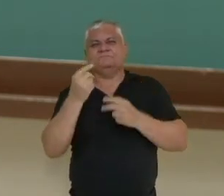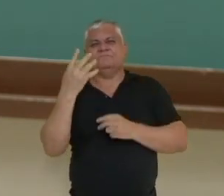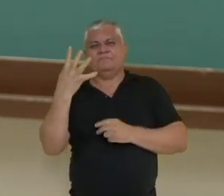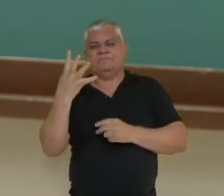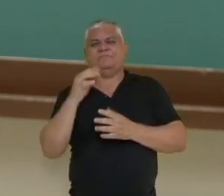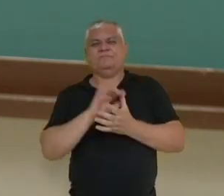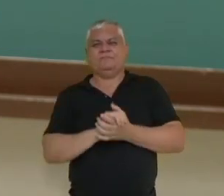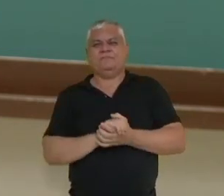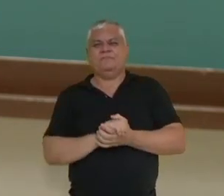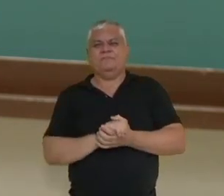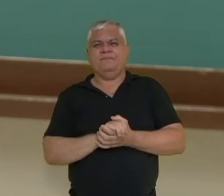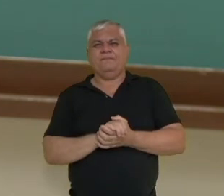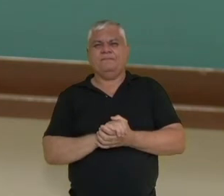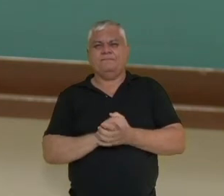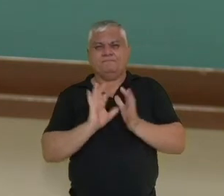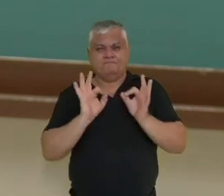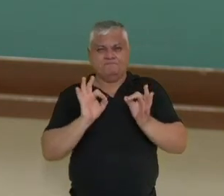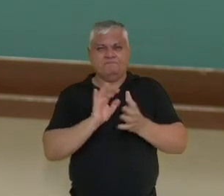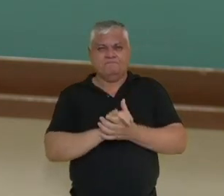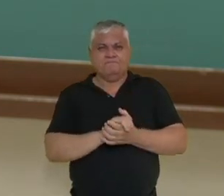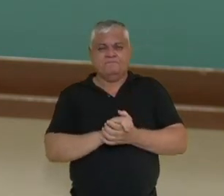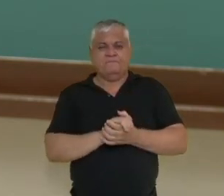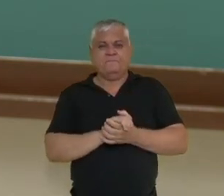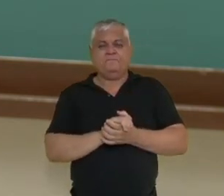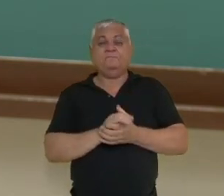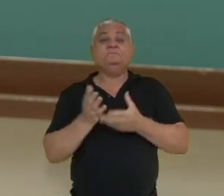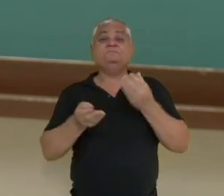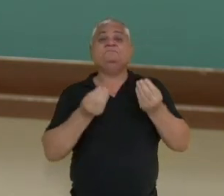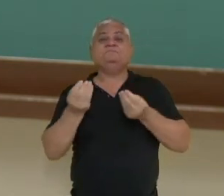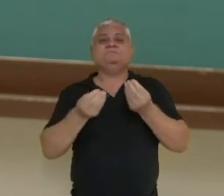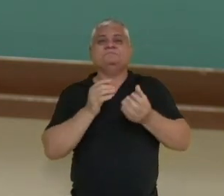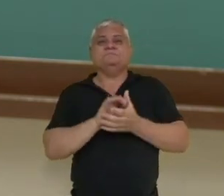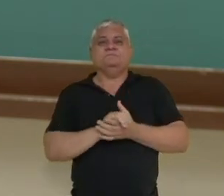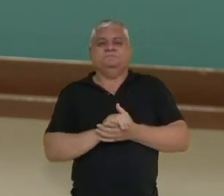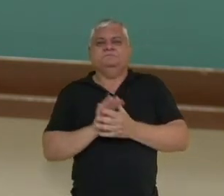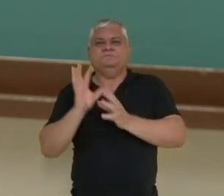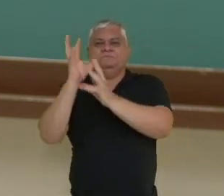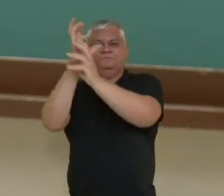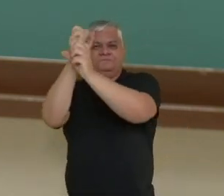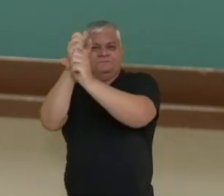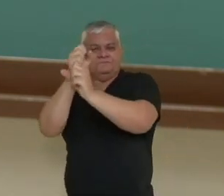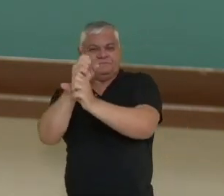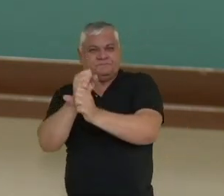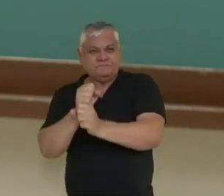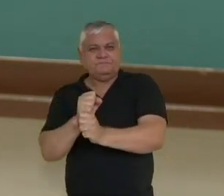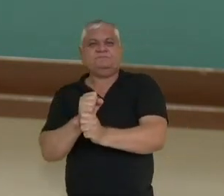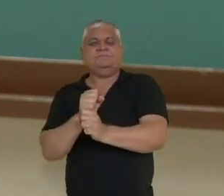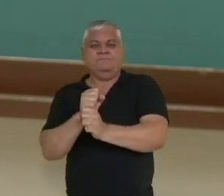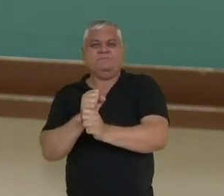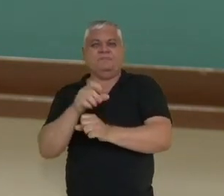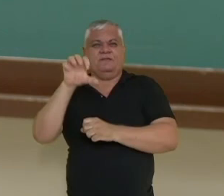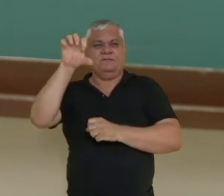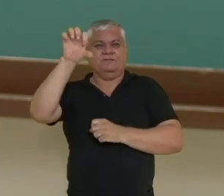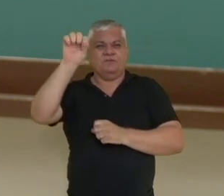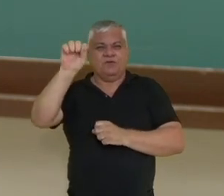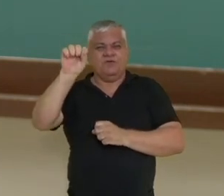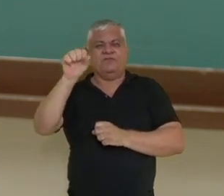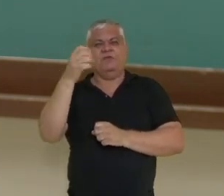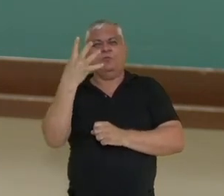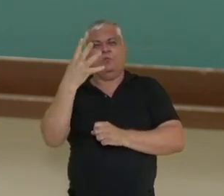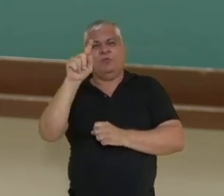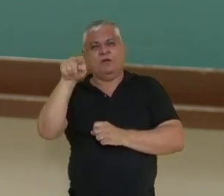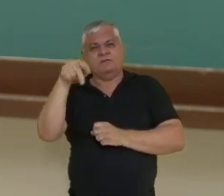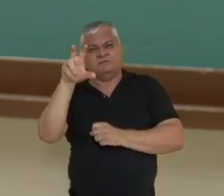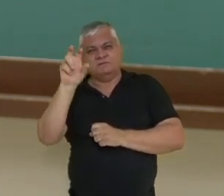2, R$4, tá? O que a gente faz agora? A gente soma esses 3 valores aqui.